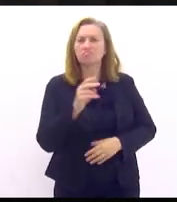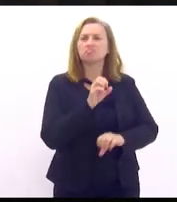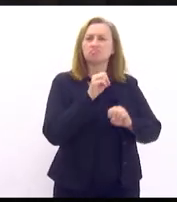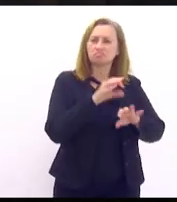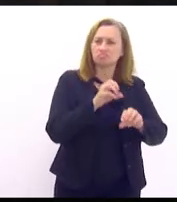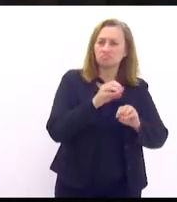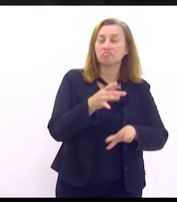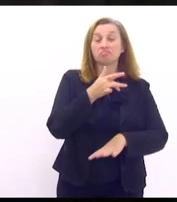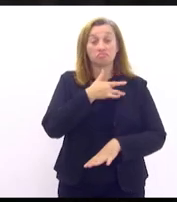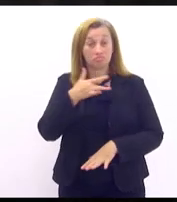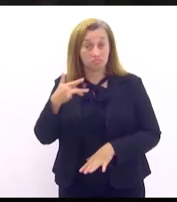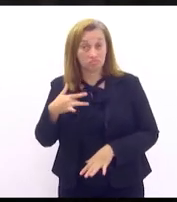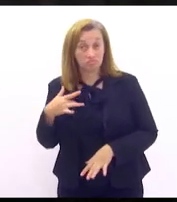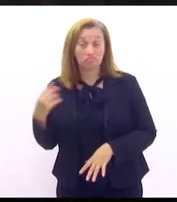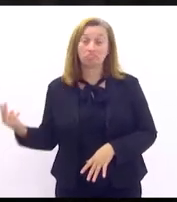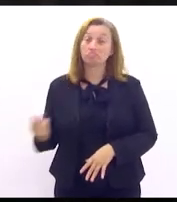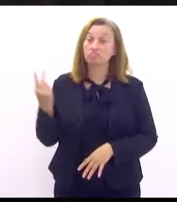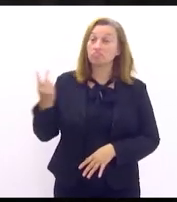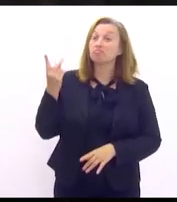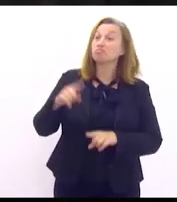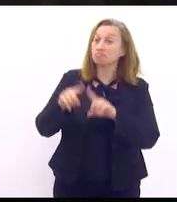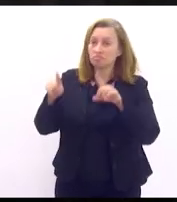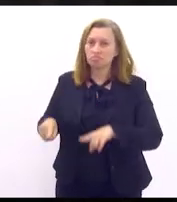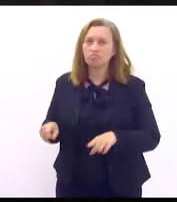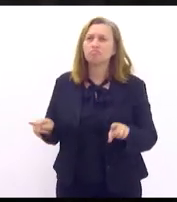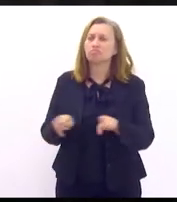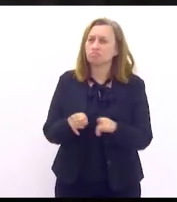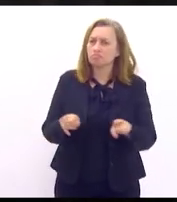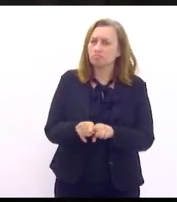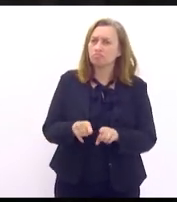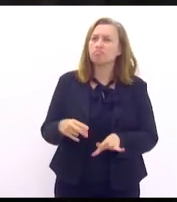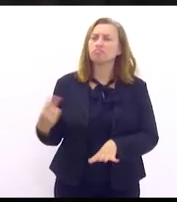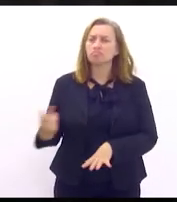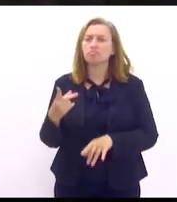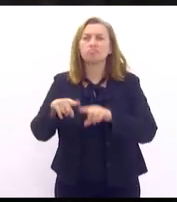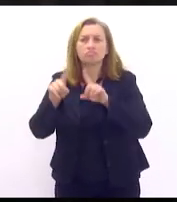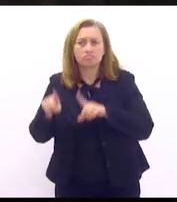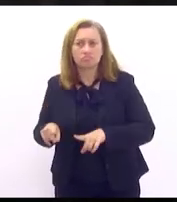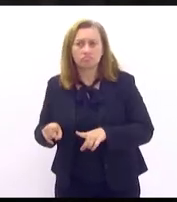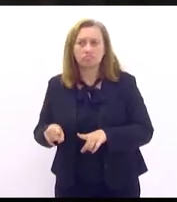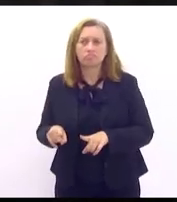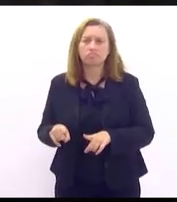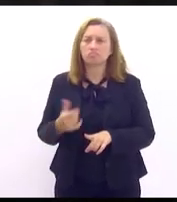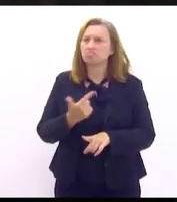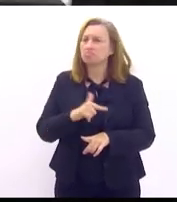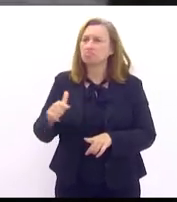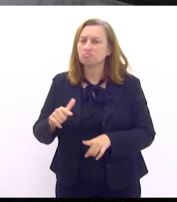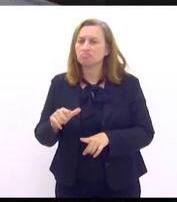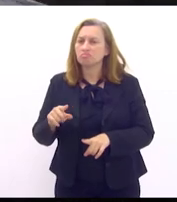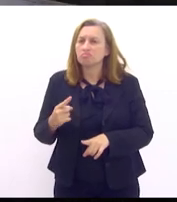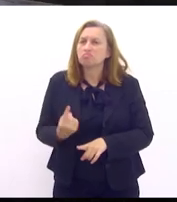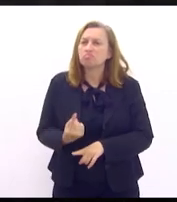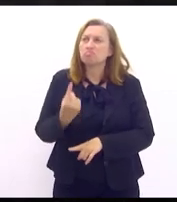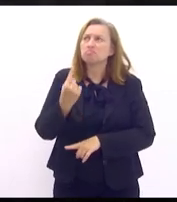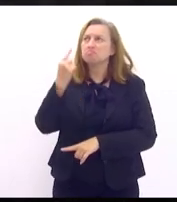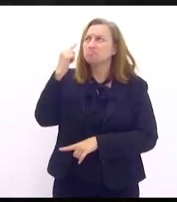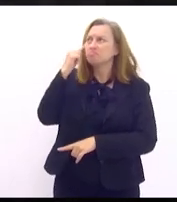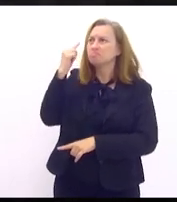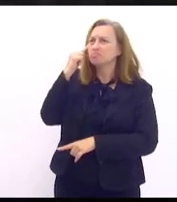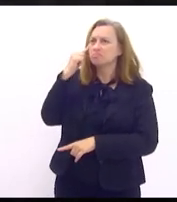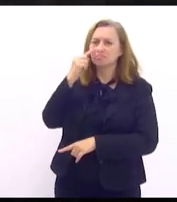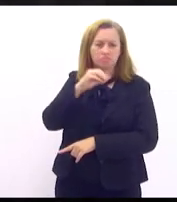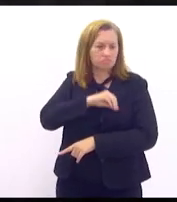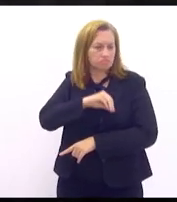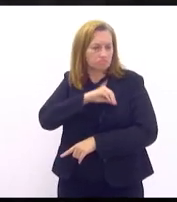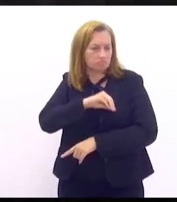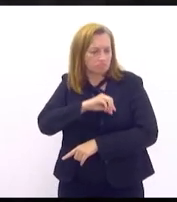a saúde e a valorização dos servidores. Inclusive, a valorização dos servidores, não se tem nenhuma perspectiva de aumento, não